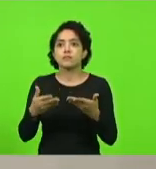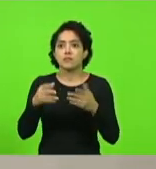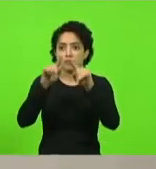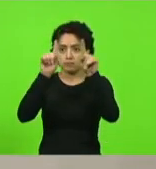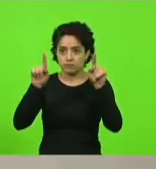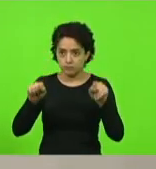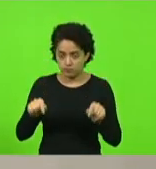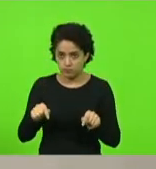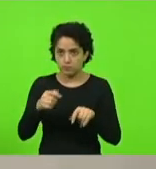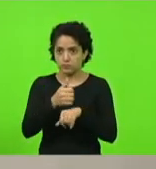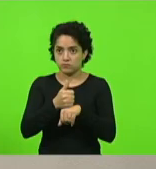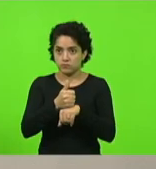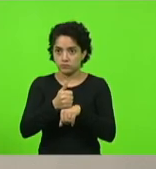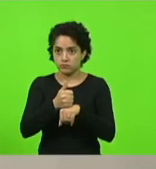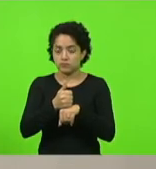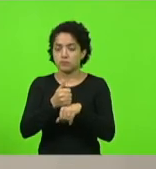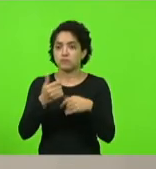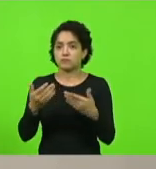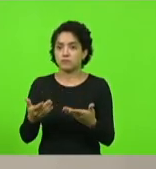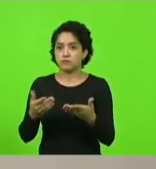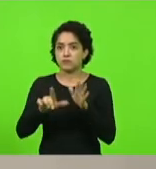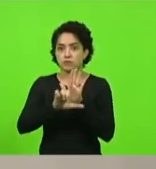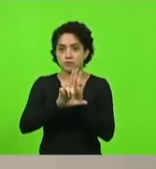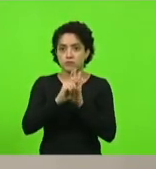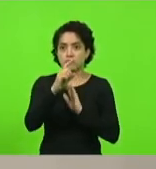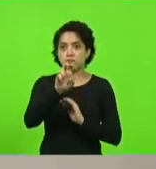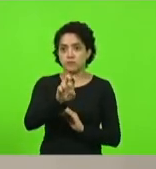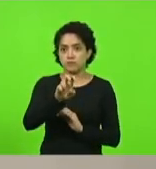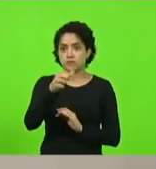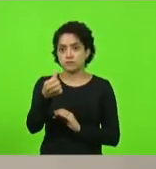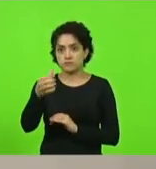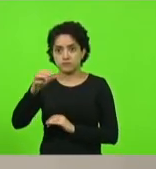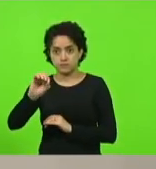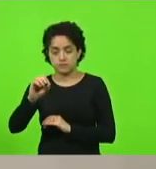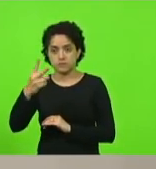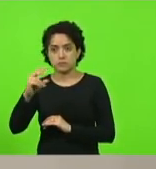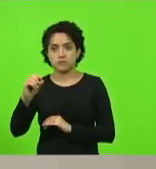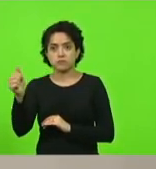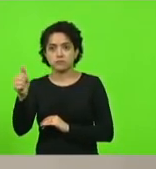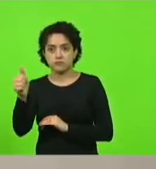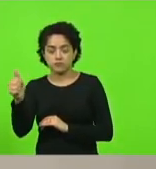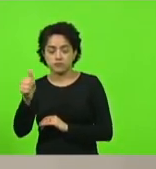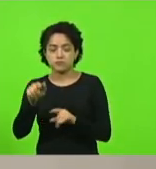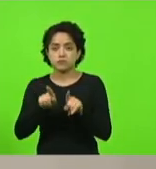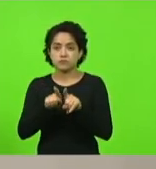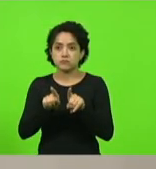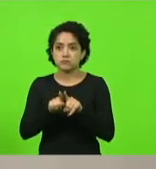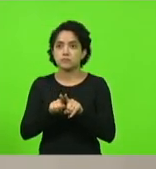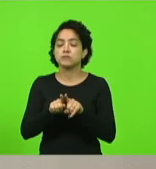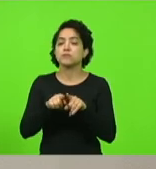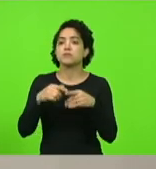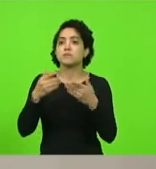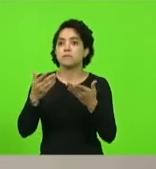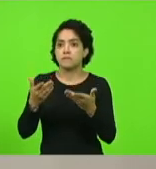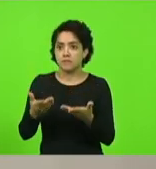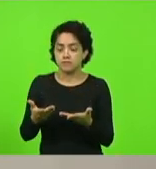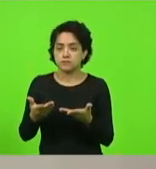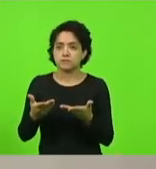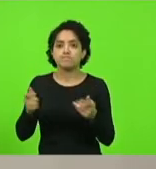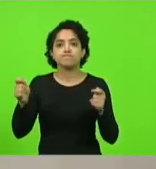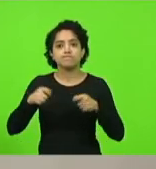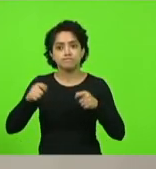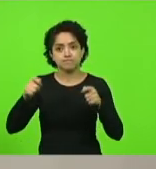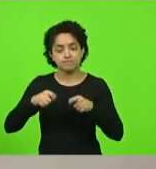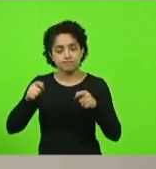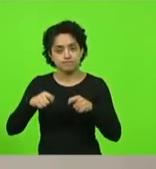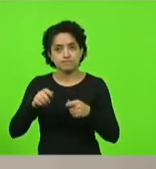dos sargentos, porque com a Lei 560 de 2011, também disponibilizada às praças, passa a haver a possibilidade